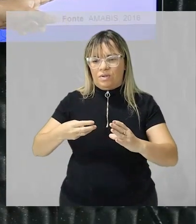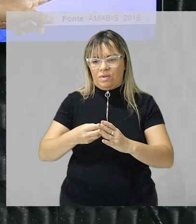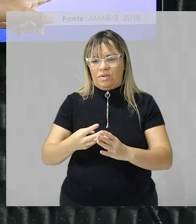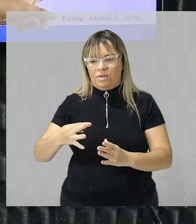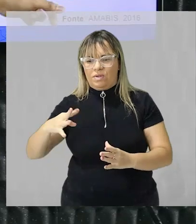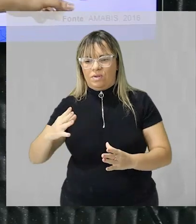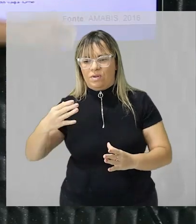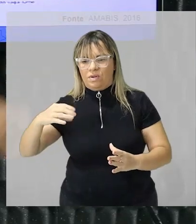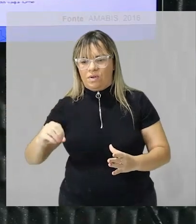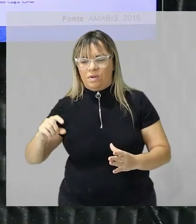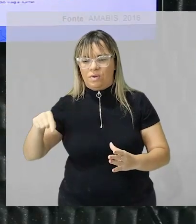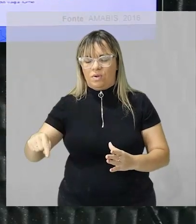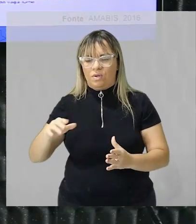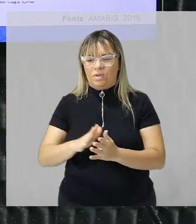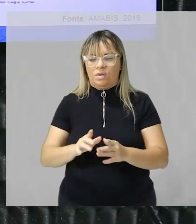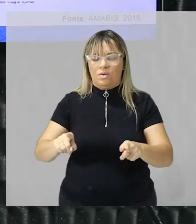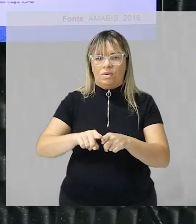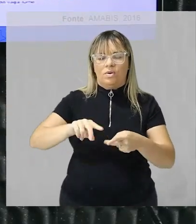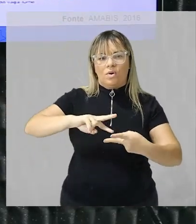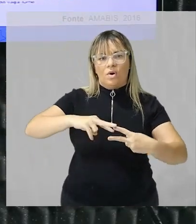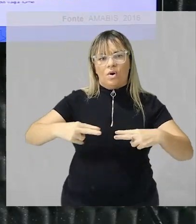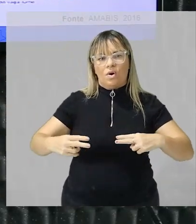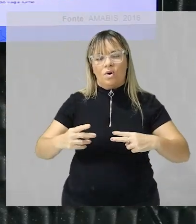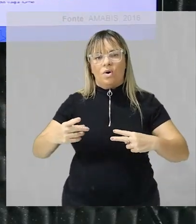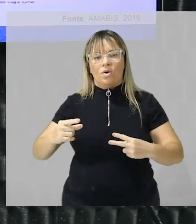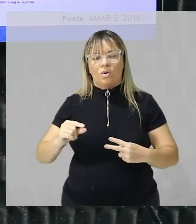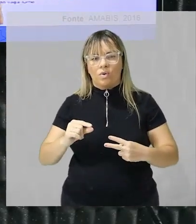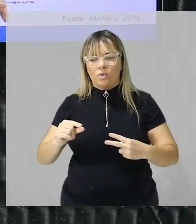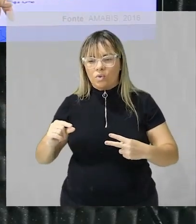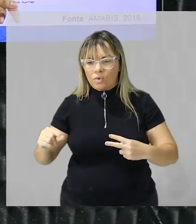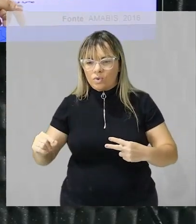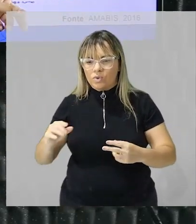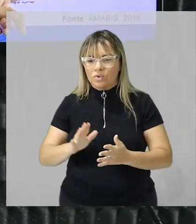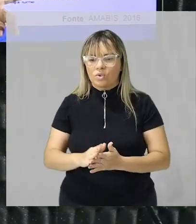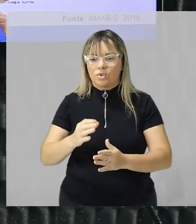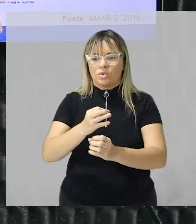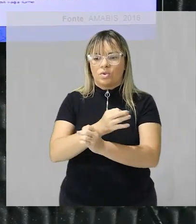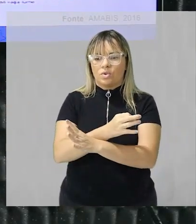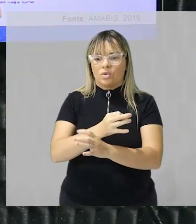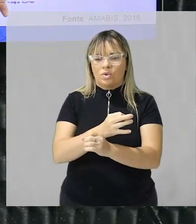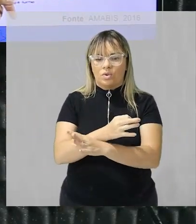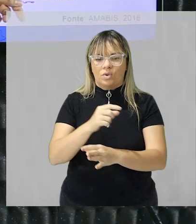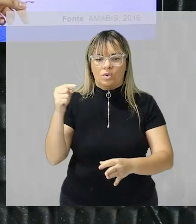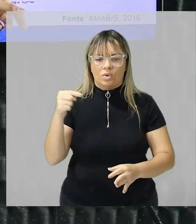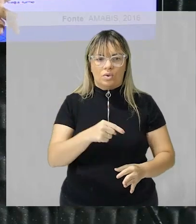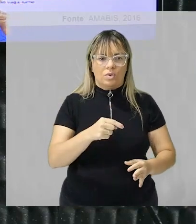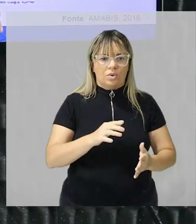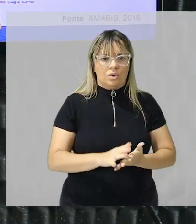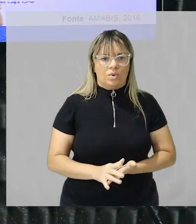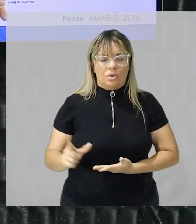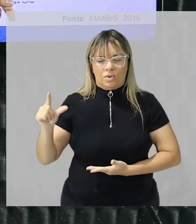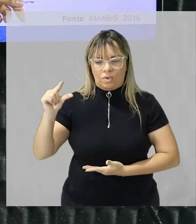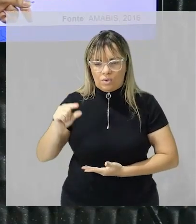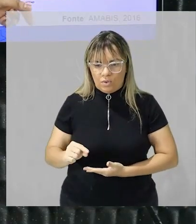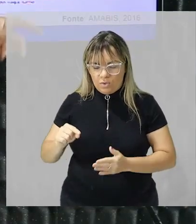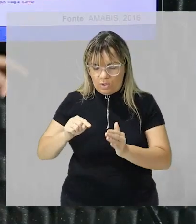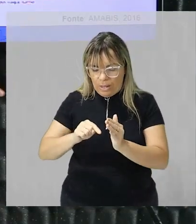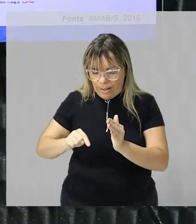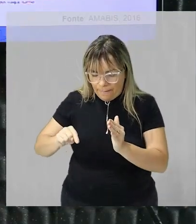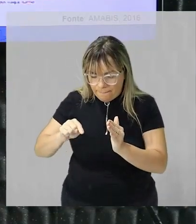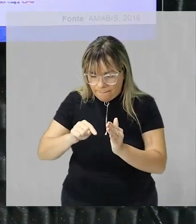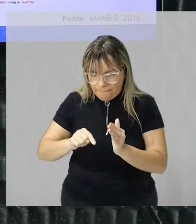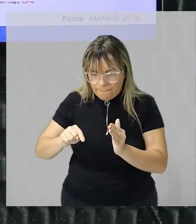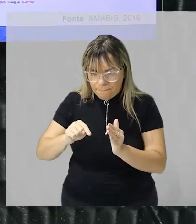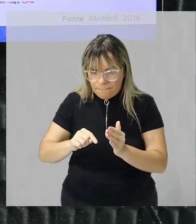tabaco com o gene do vagalume. E aí, ó, foi produzido um pequeno nódulo contendo várias células